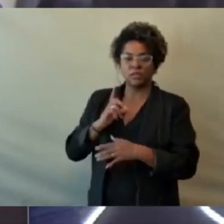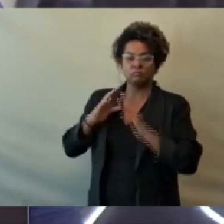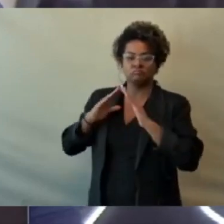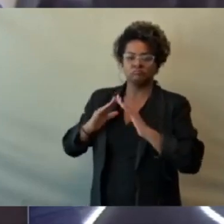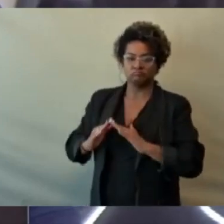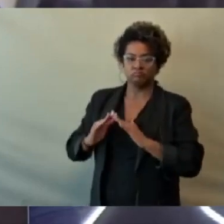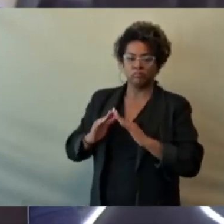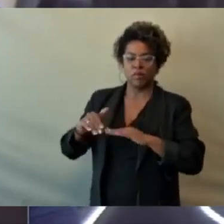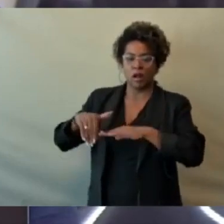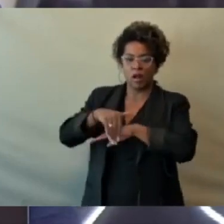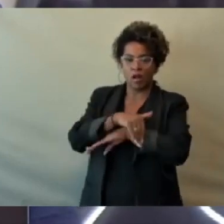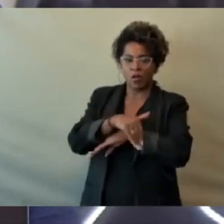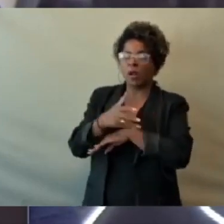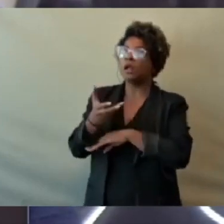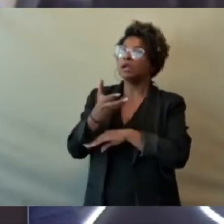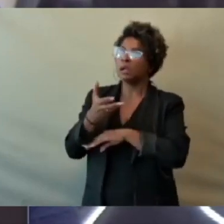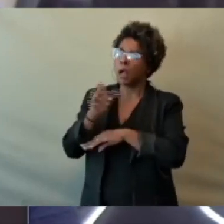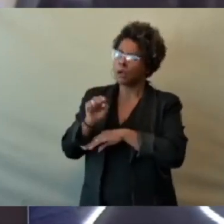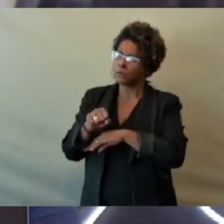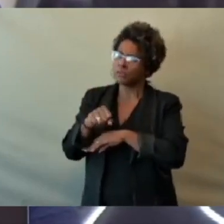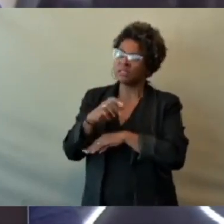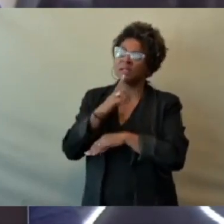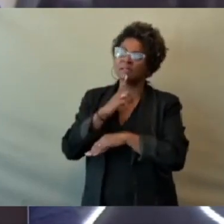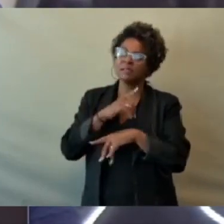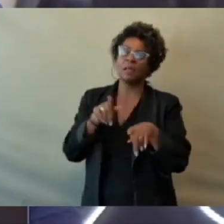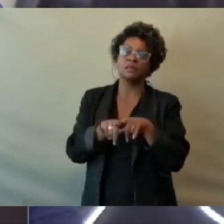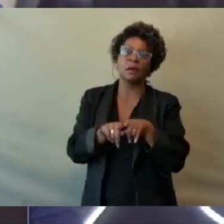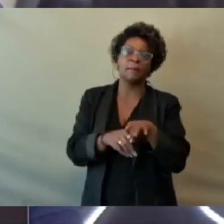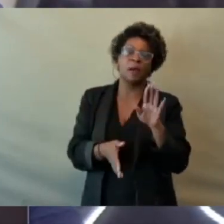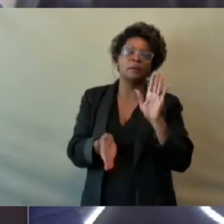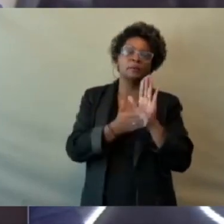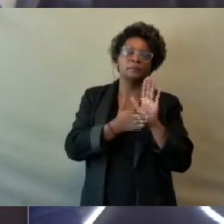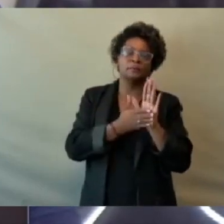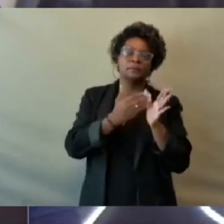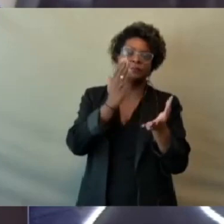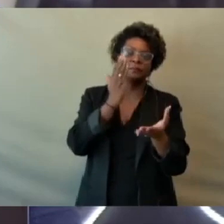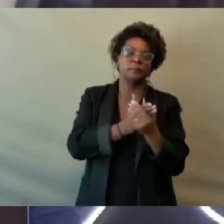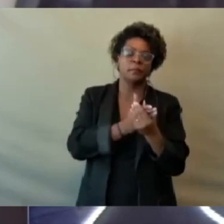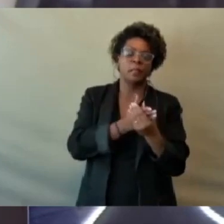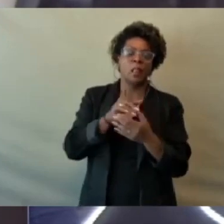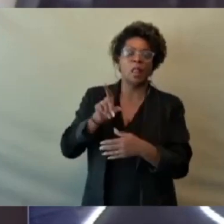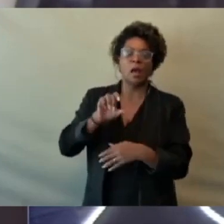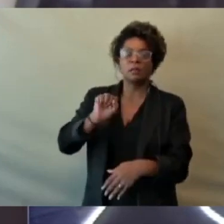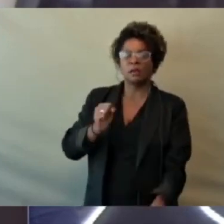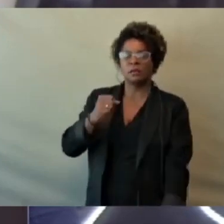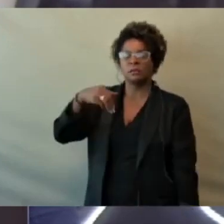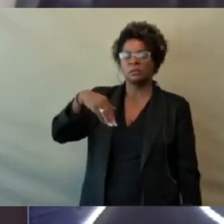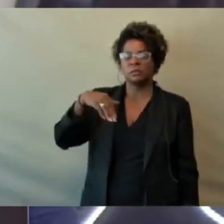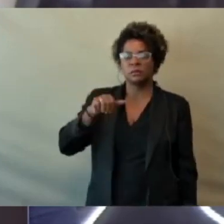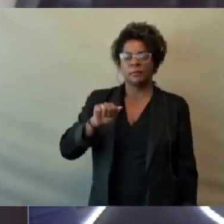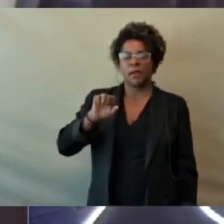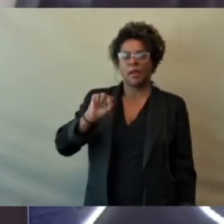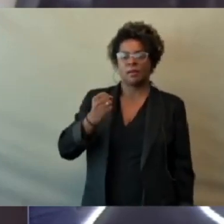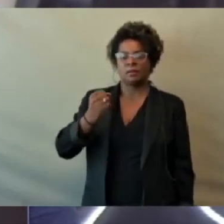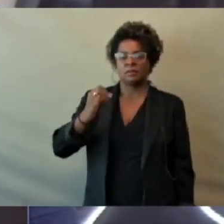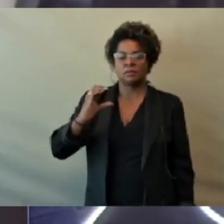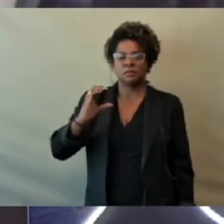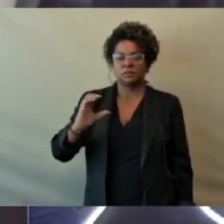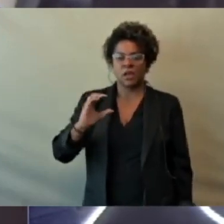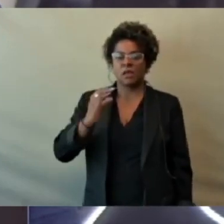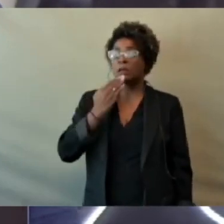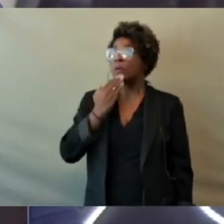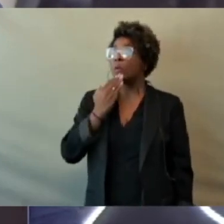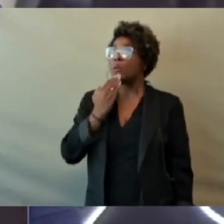portfólio da Esmaçac com qual ação voltada para as pessoas idosas que a gente pode